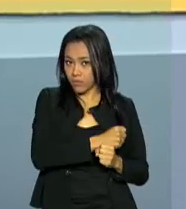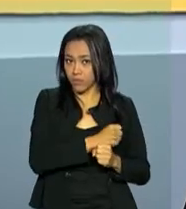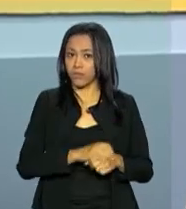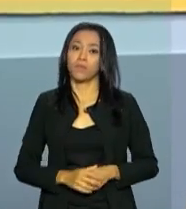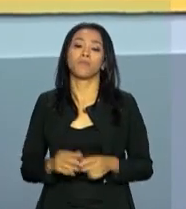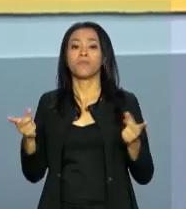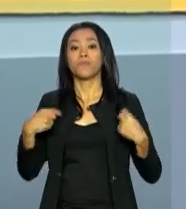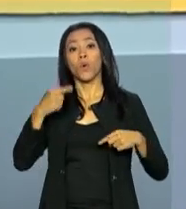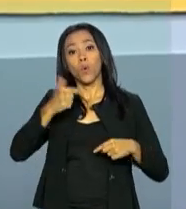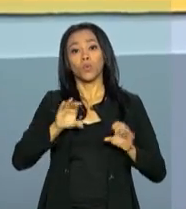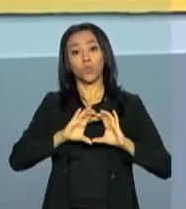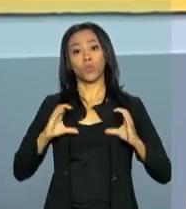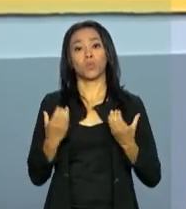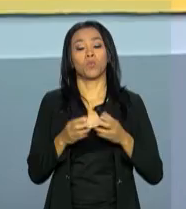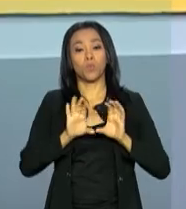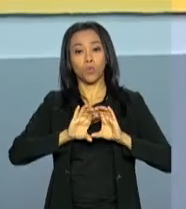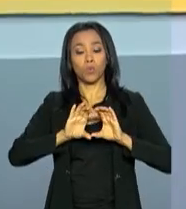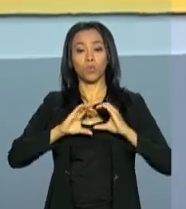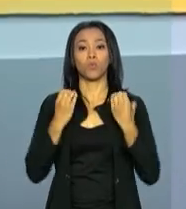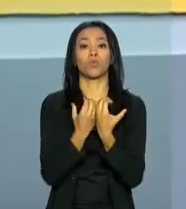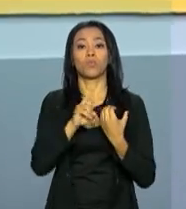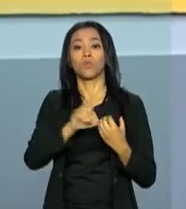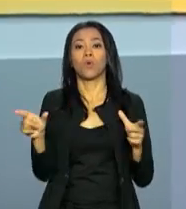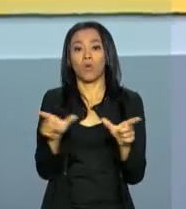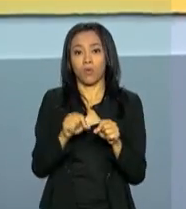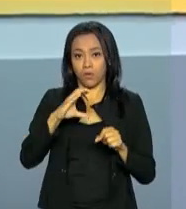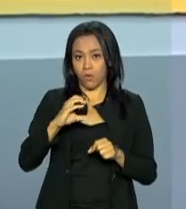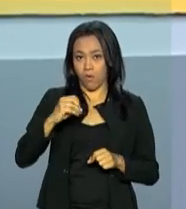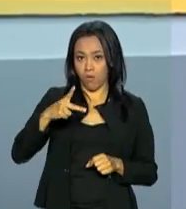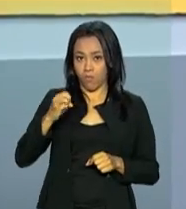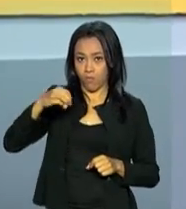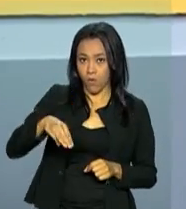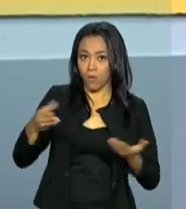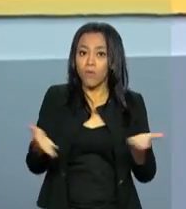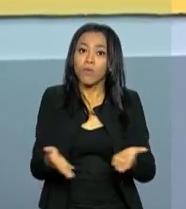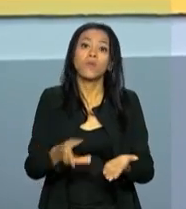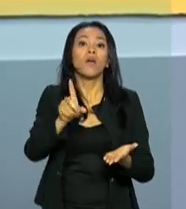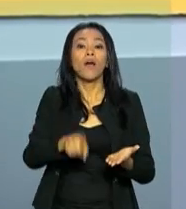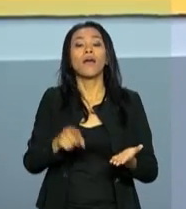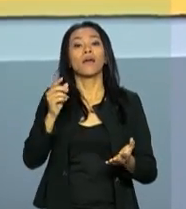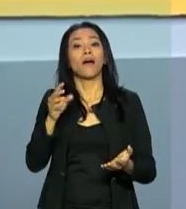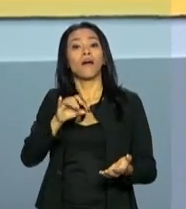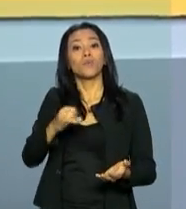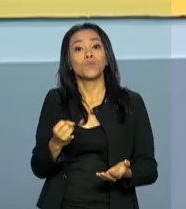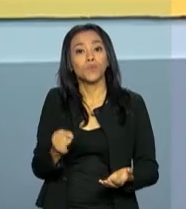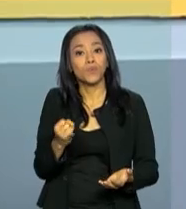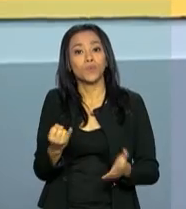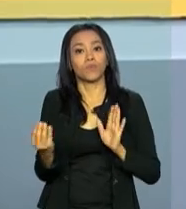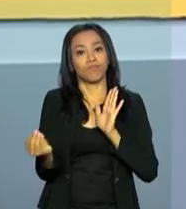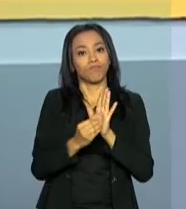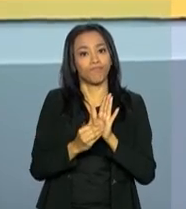o comitê de política monetária do banco central copom define hoje a tendência da taxa básica de juros da economia da